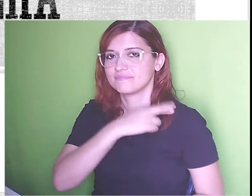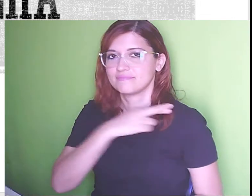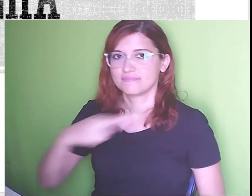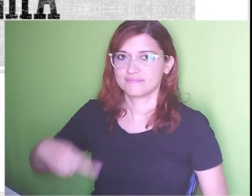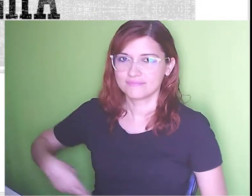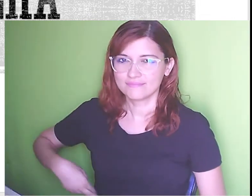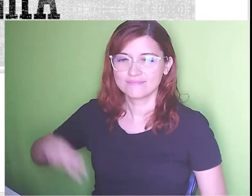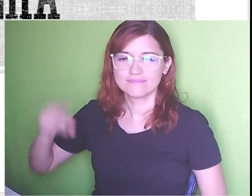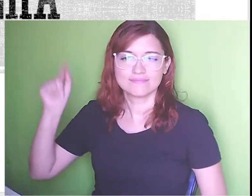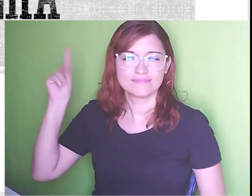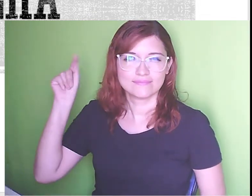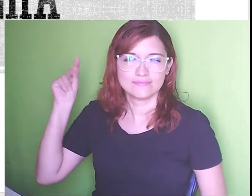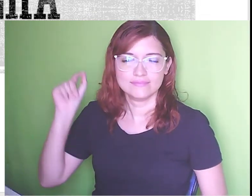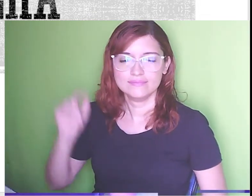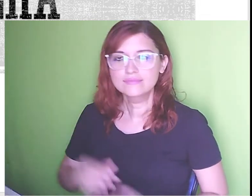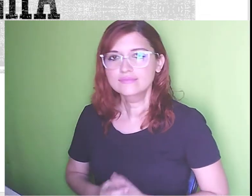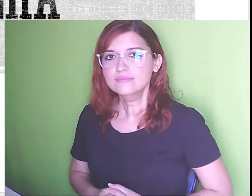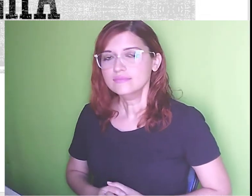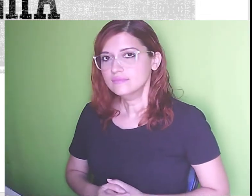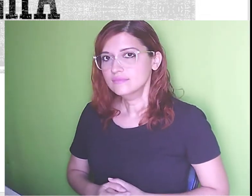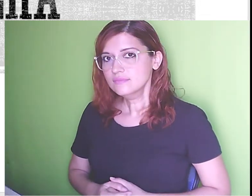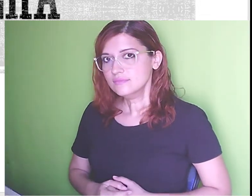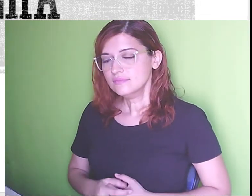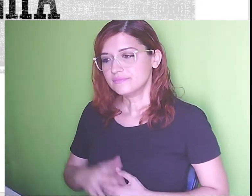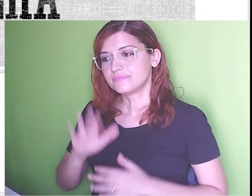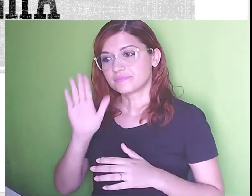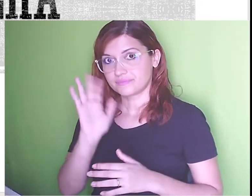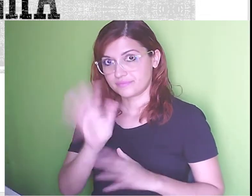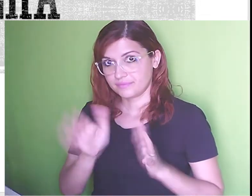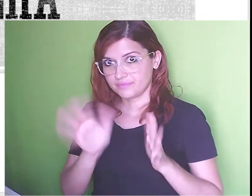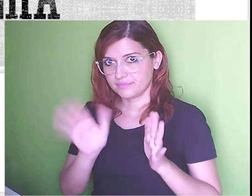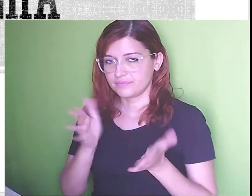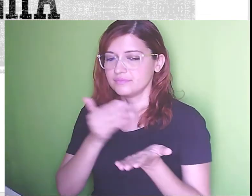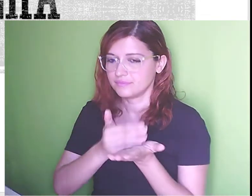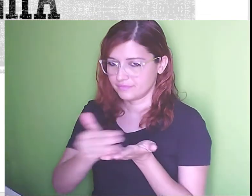Vamos continuar falando sobre República Velha.